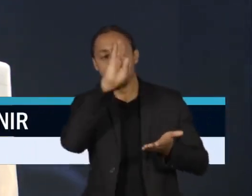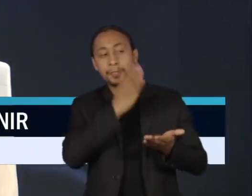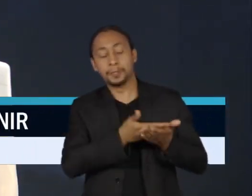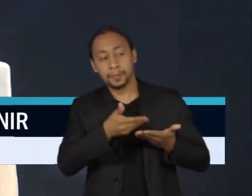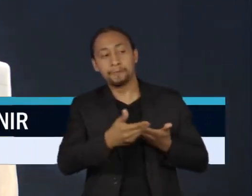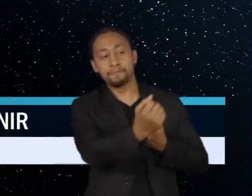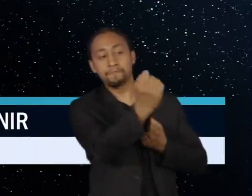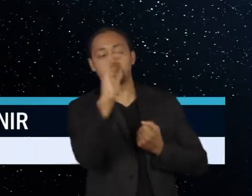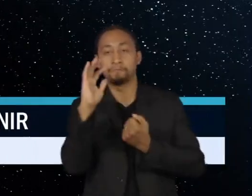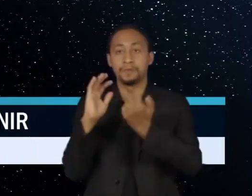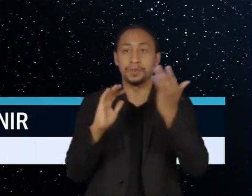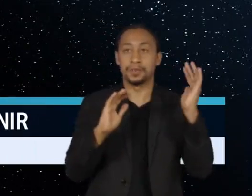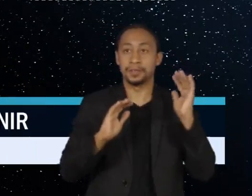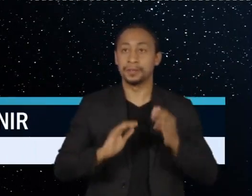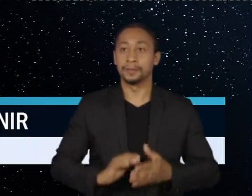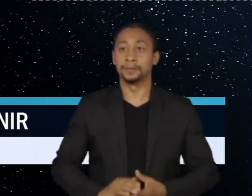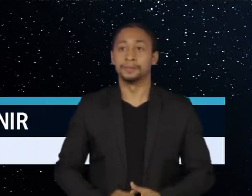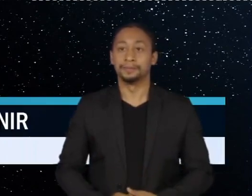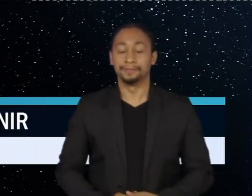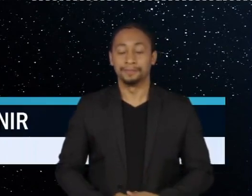uma floresta.